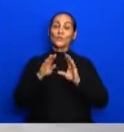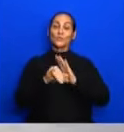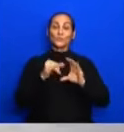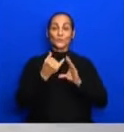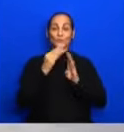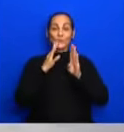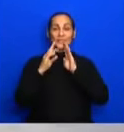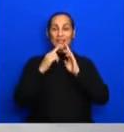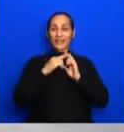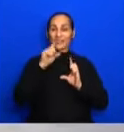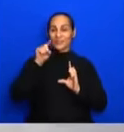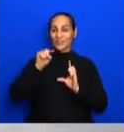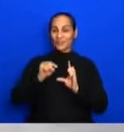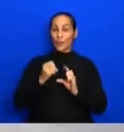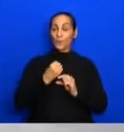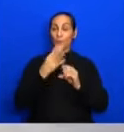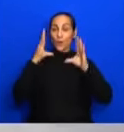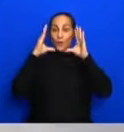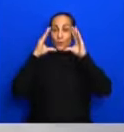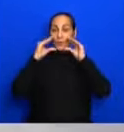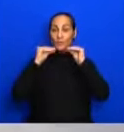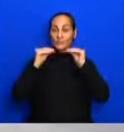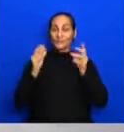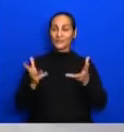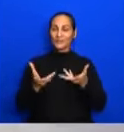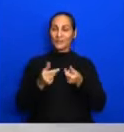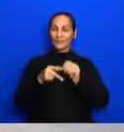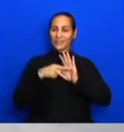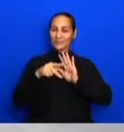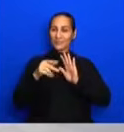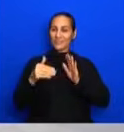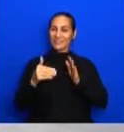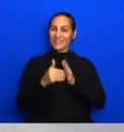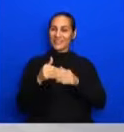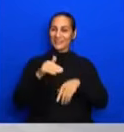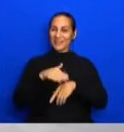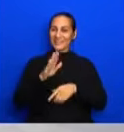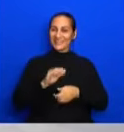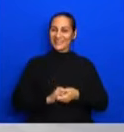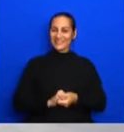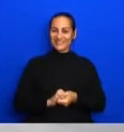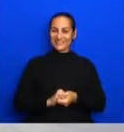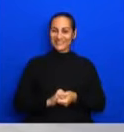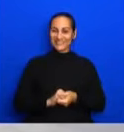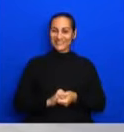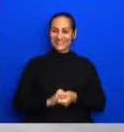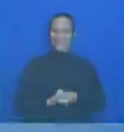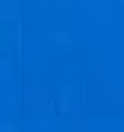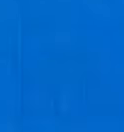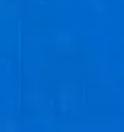Facebook e do YouTube da Caixa e da Rede TV. Uma ótima noite para você e até mais.